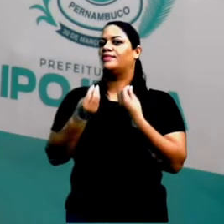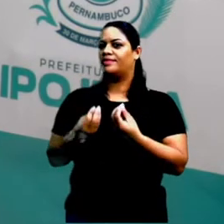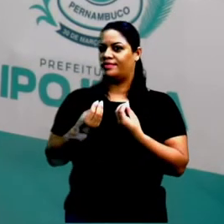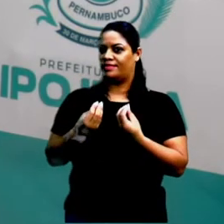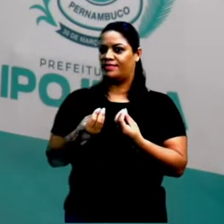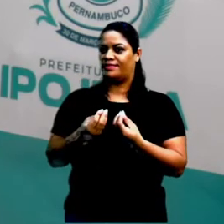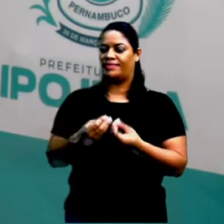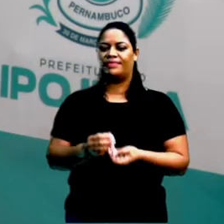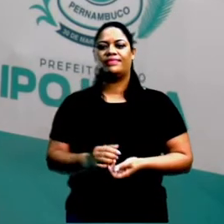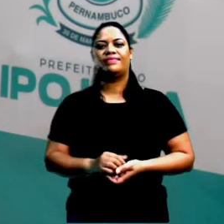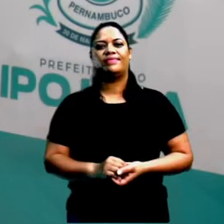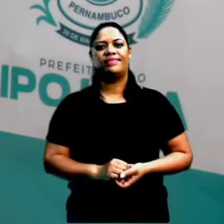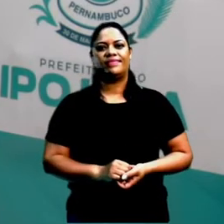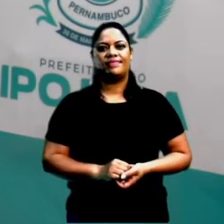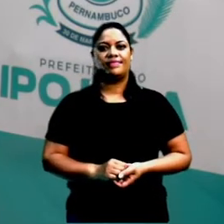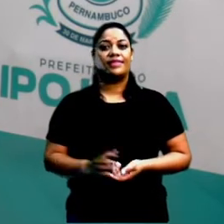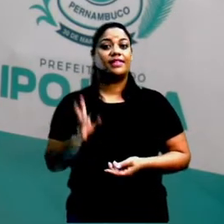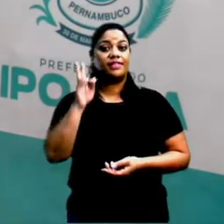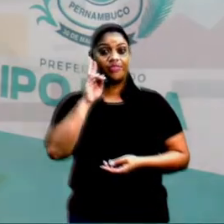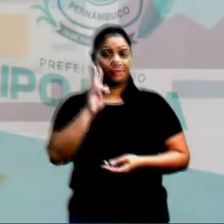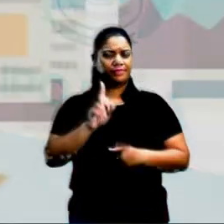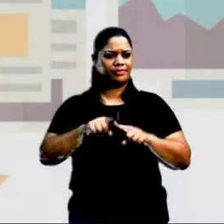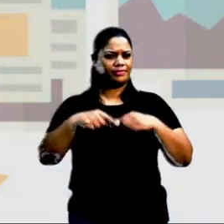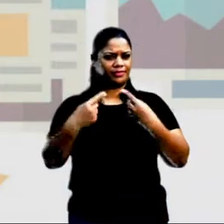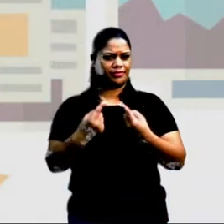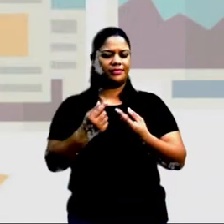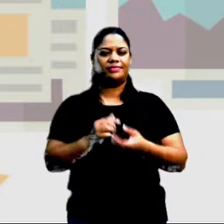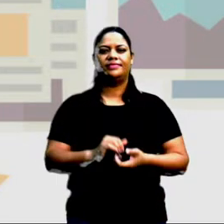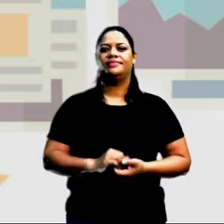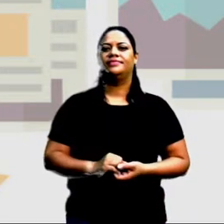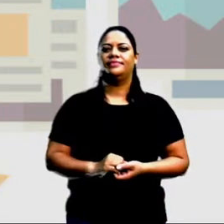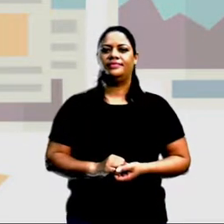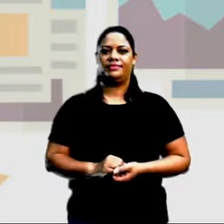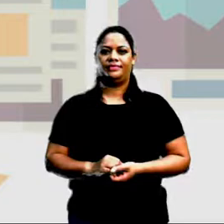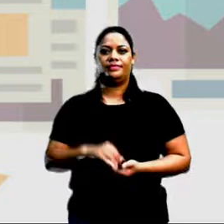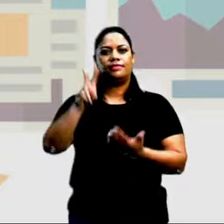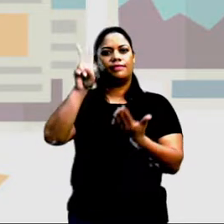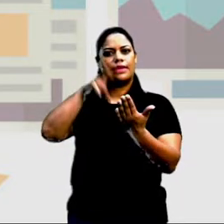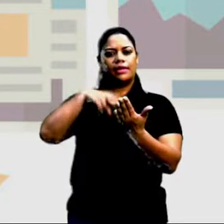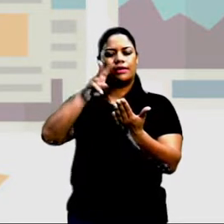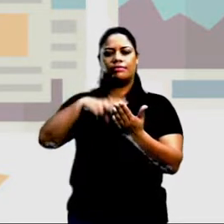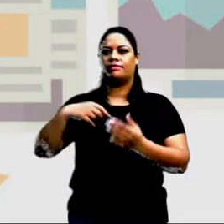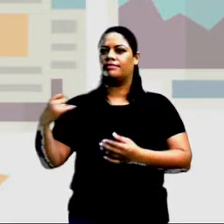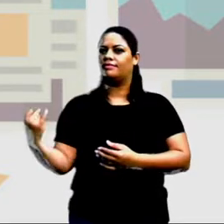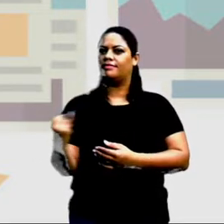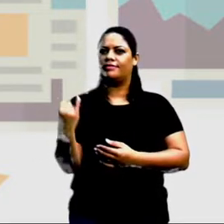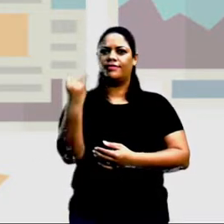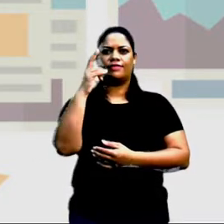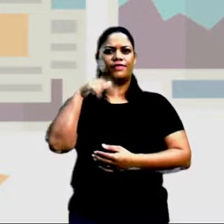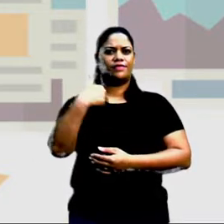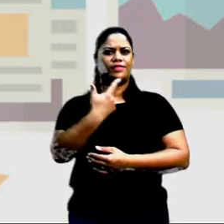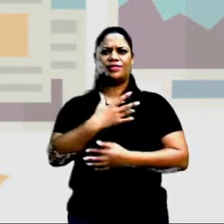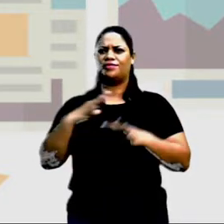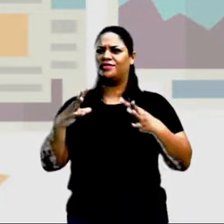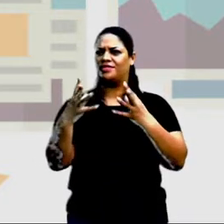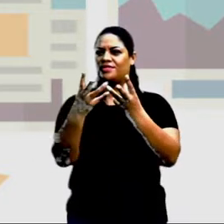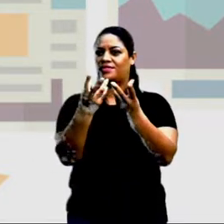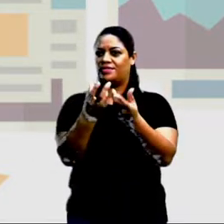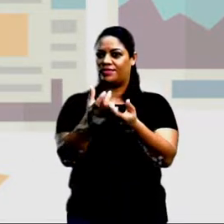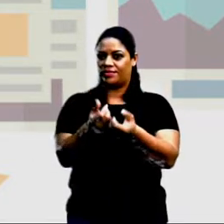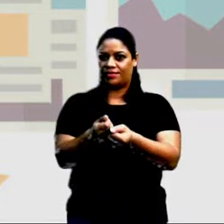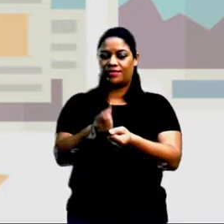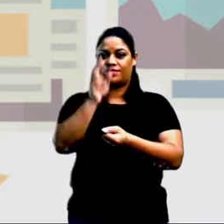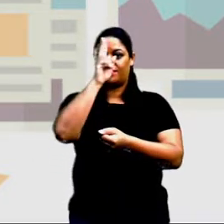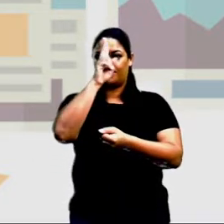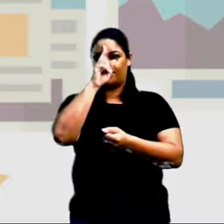ser. Vamos ler mais um pouco, então. A leitura é muito importante, a gente está lendo tudo, tanto